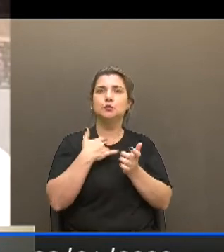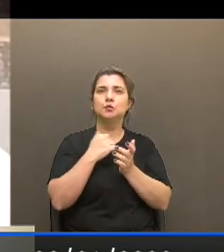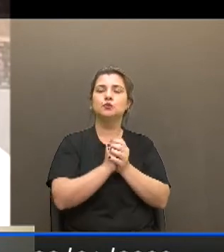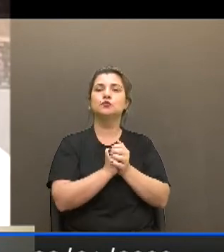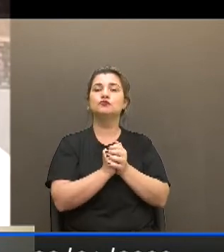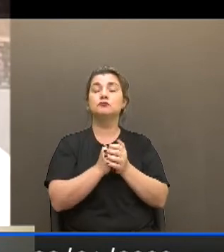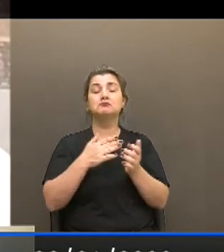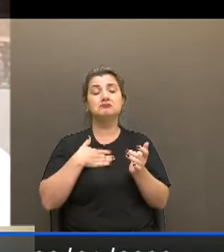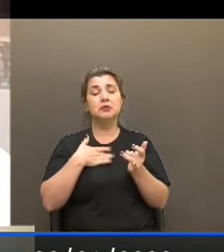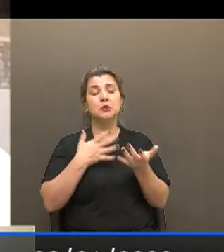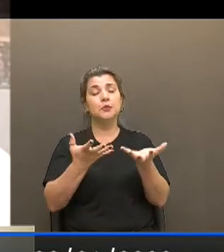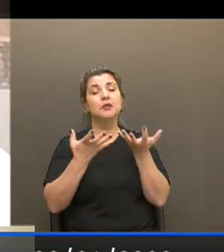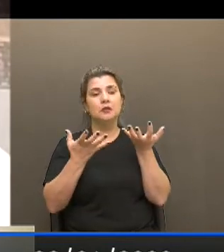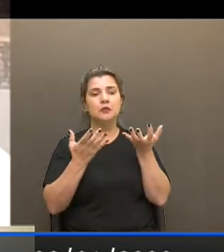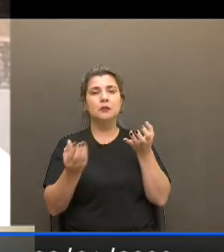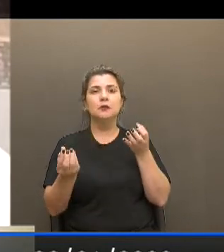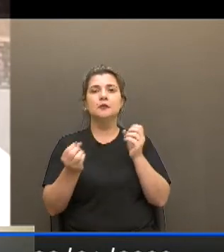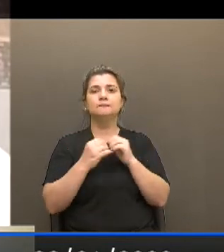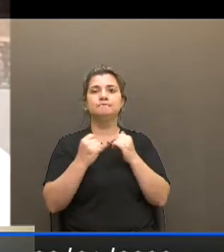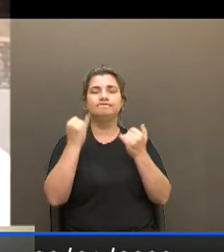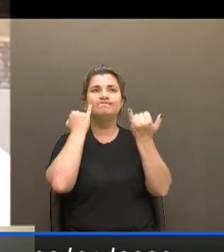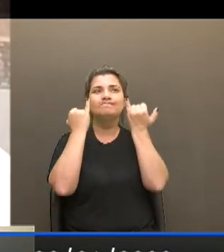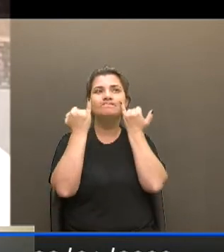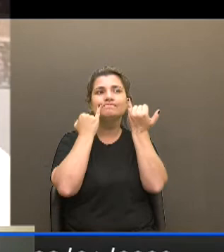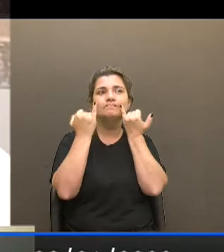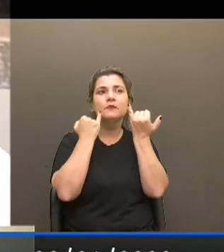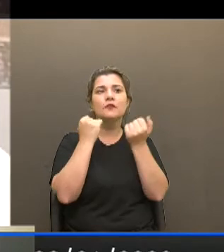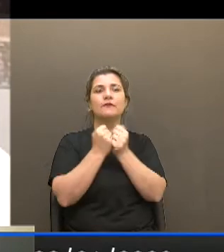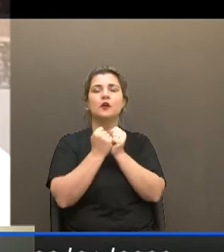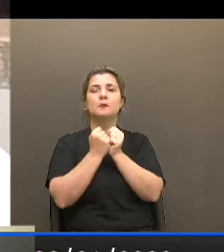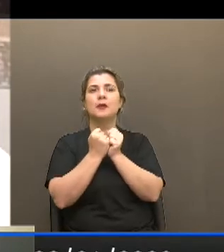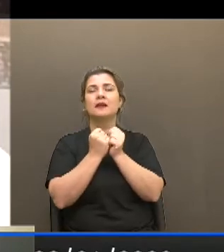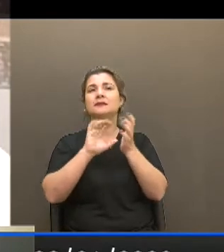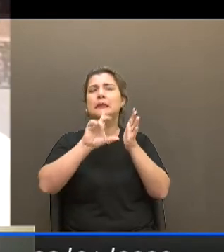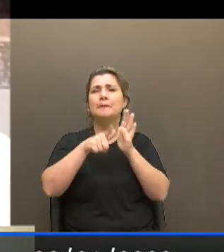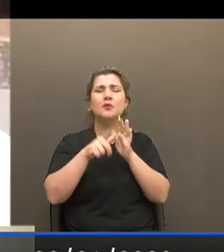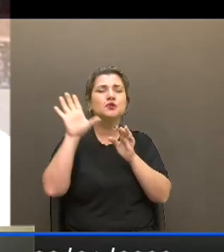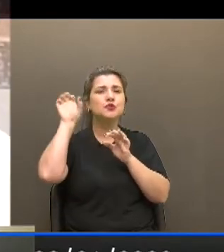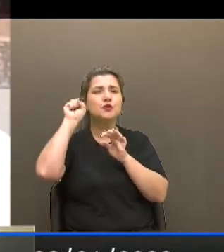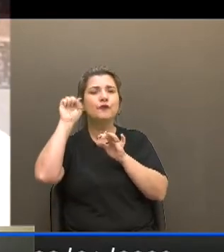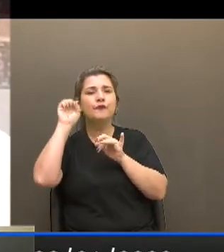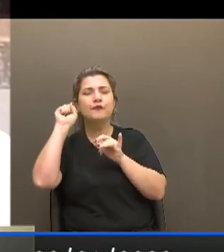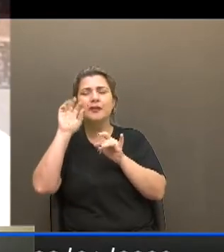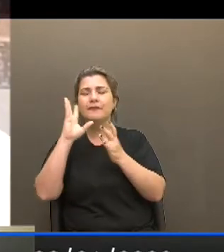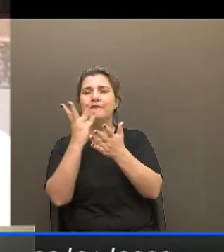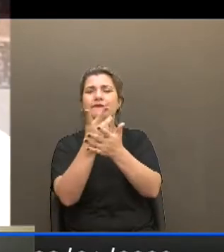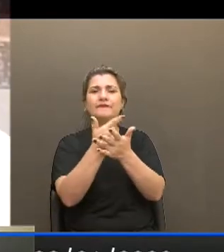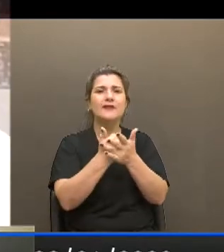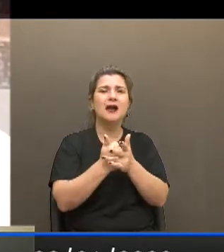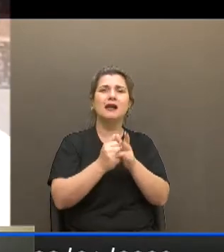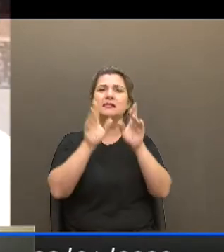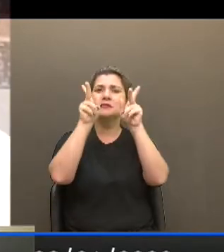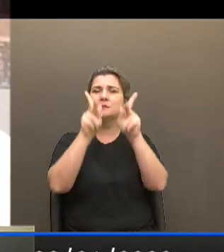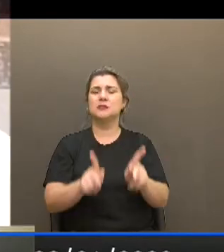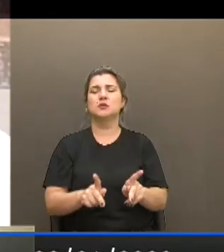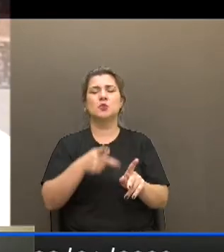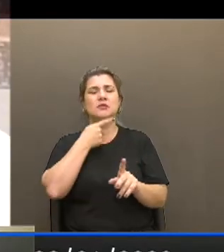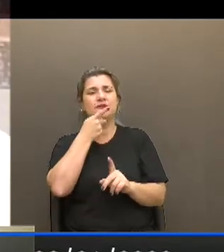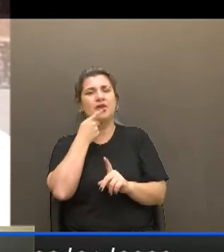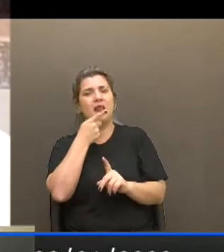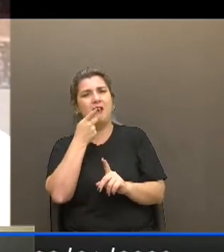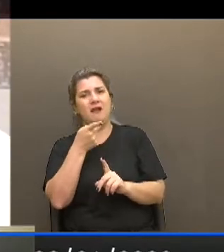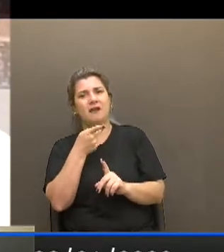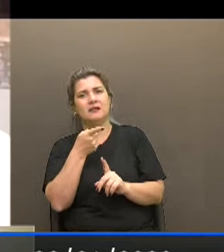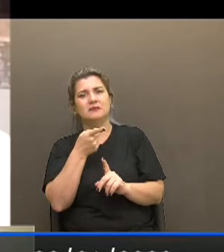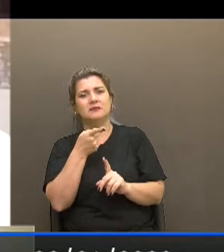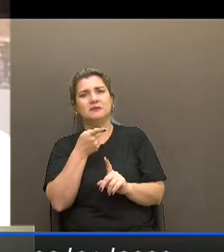queria colocar uma questão. Após ouvir várias pessoas falar, e também o deputado Pedro Pereira, e de que,